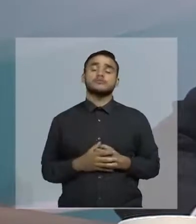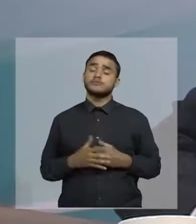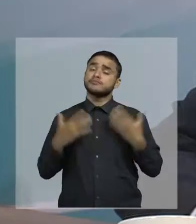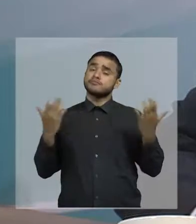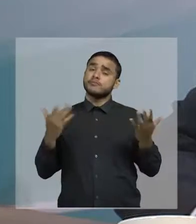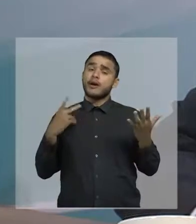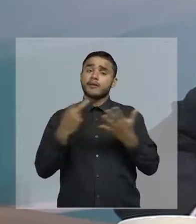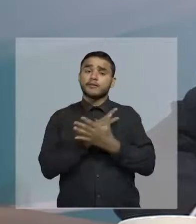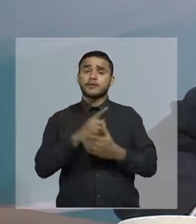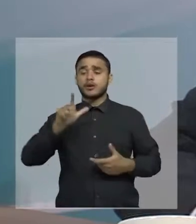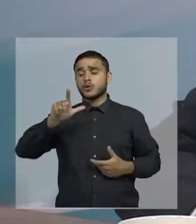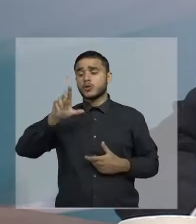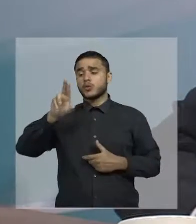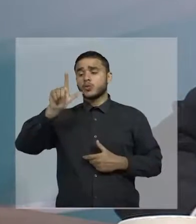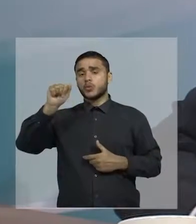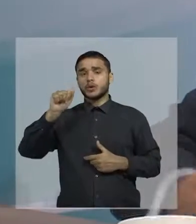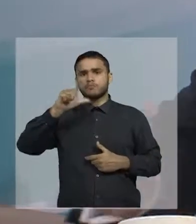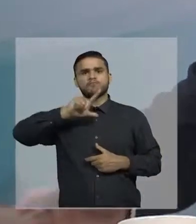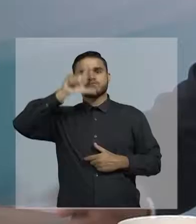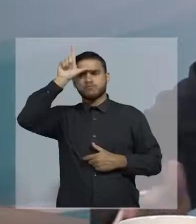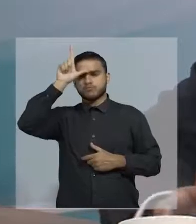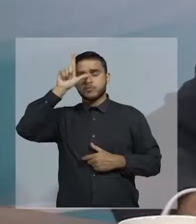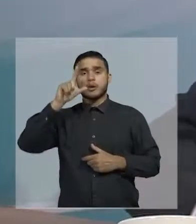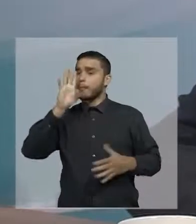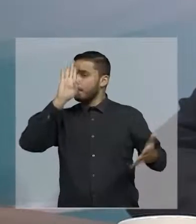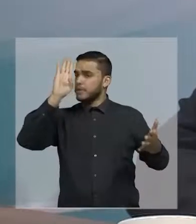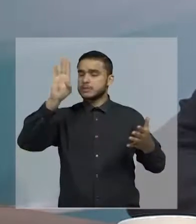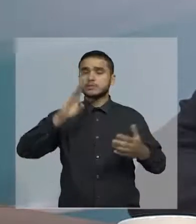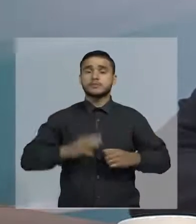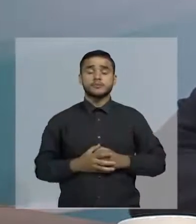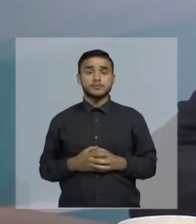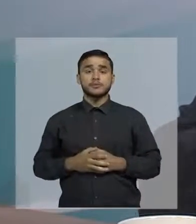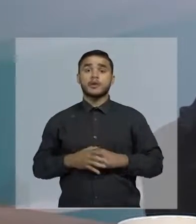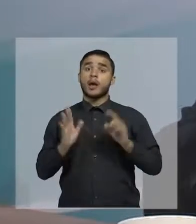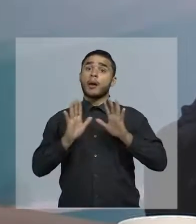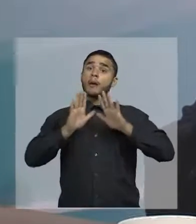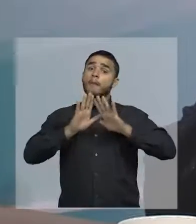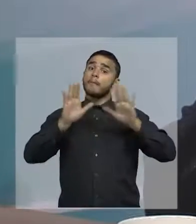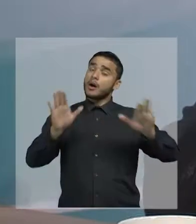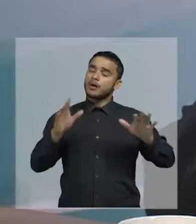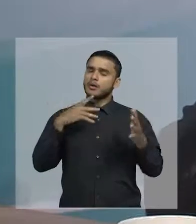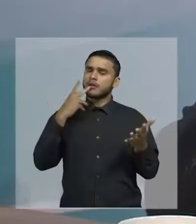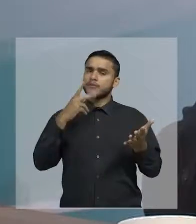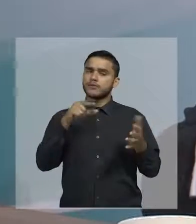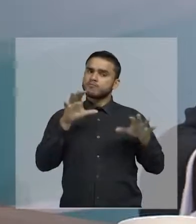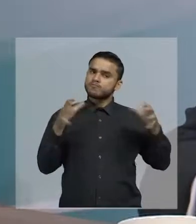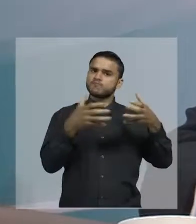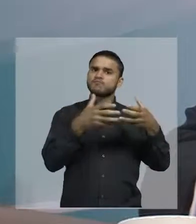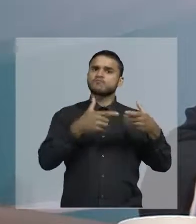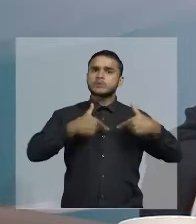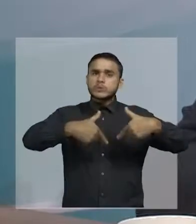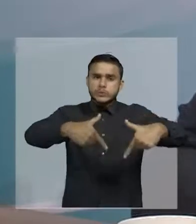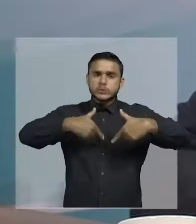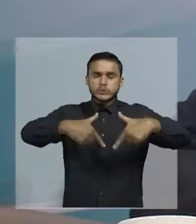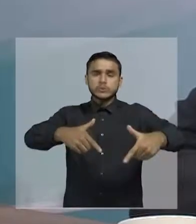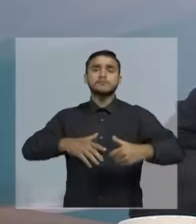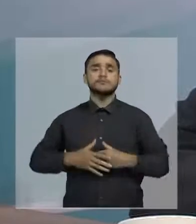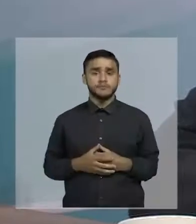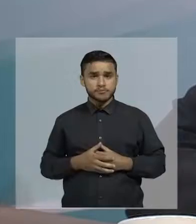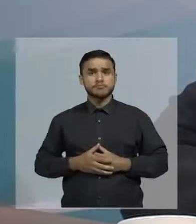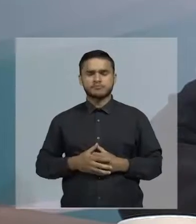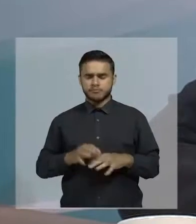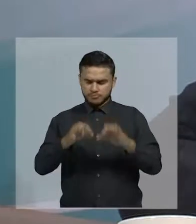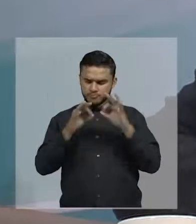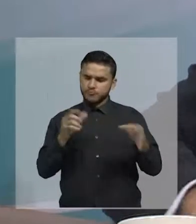encontra-se personificada no seu líder maior durante muito tempo, que é o Lula. Mas existe uma ideologia dentro desse partido